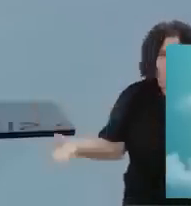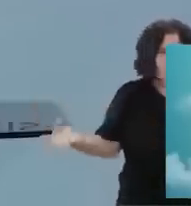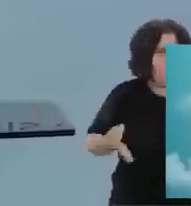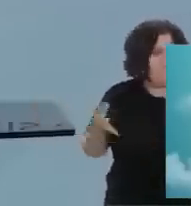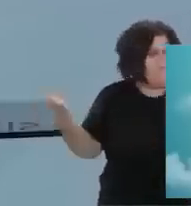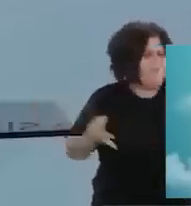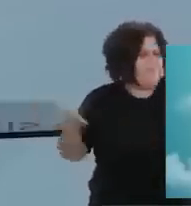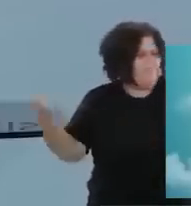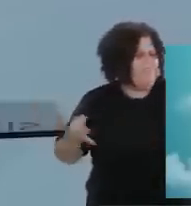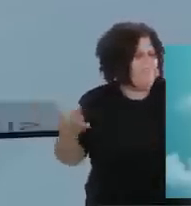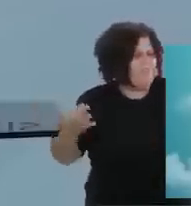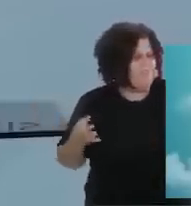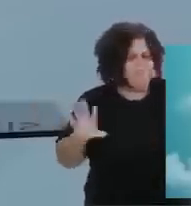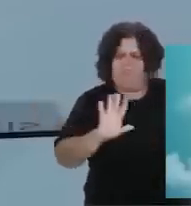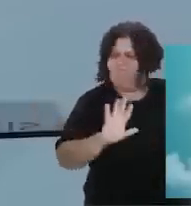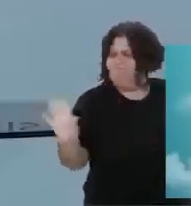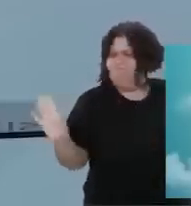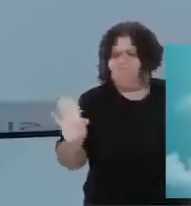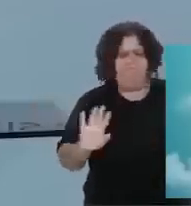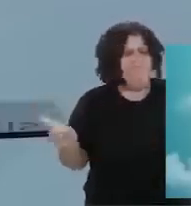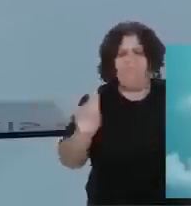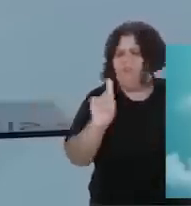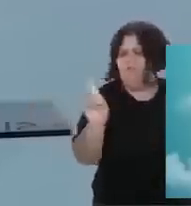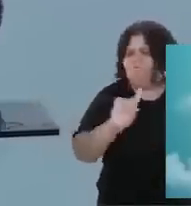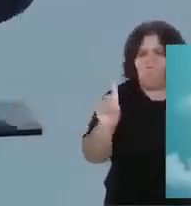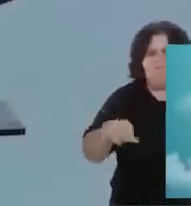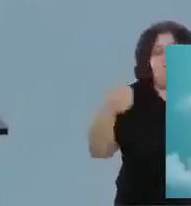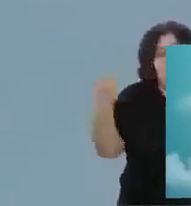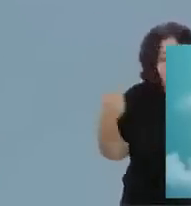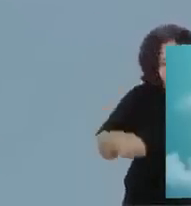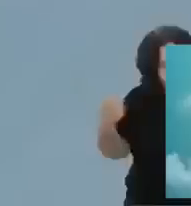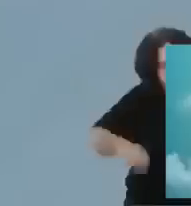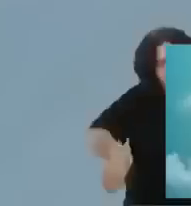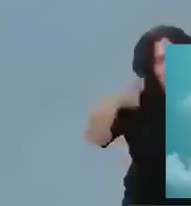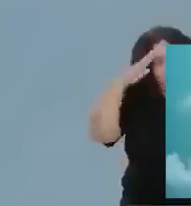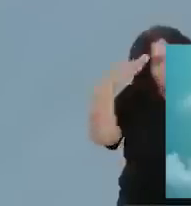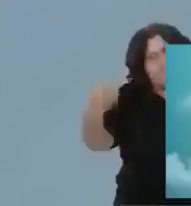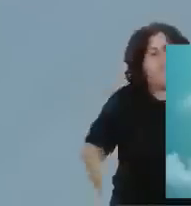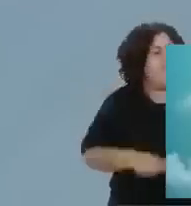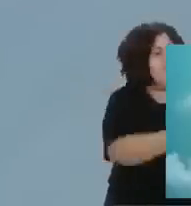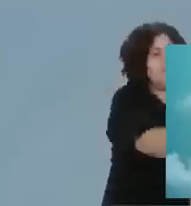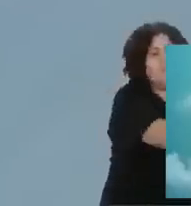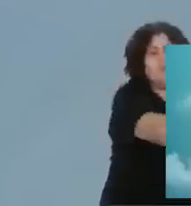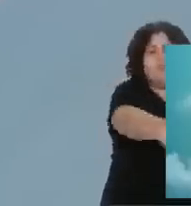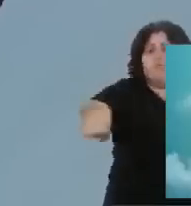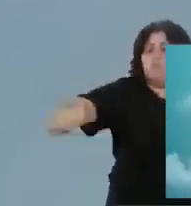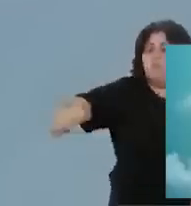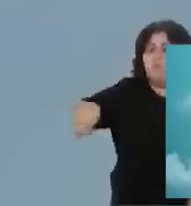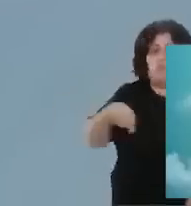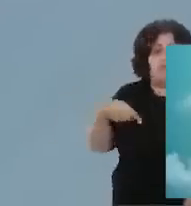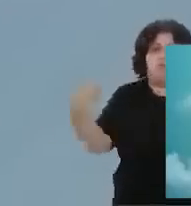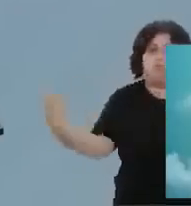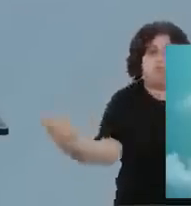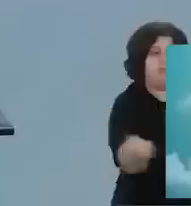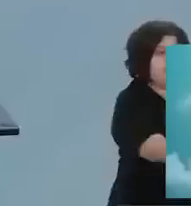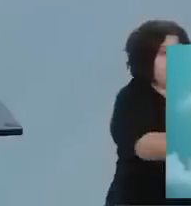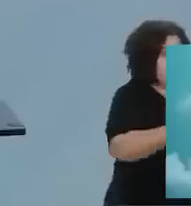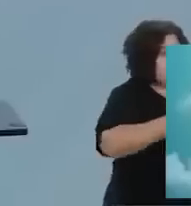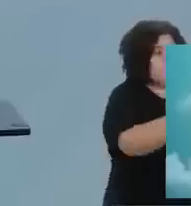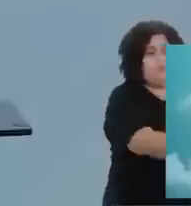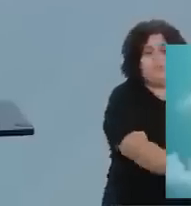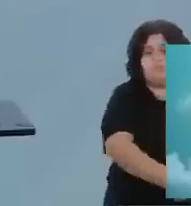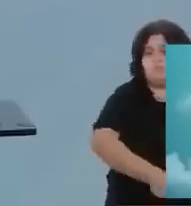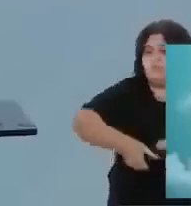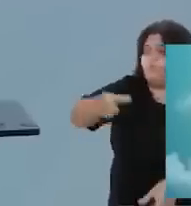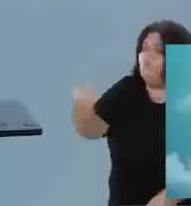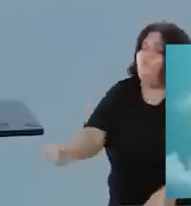zeloso. Nós precisamos honrar uns aos outros, preferir em honra uns aos